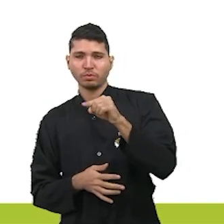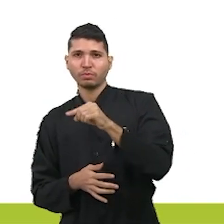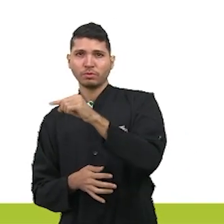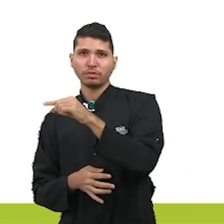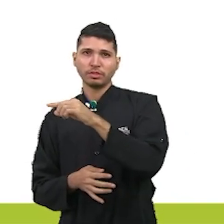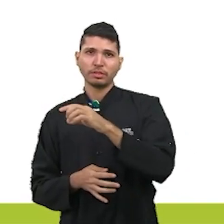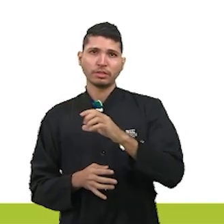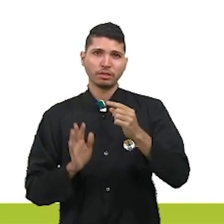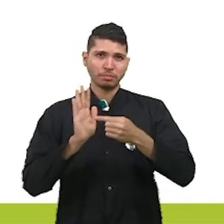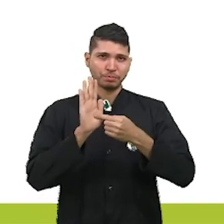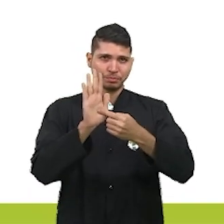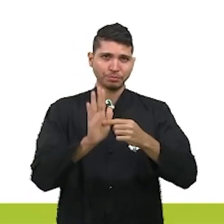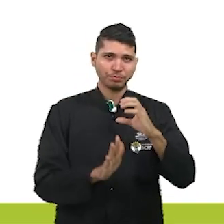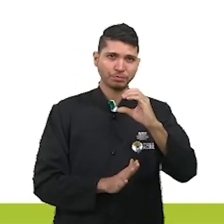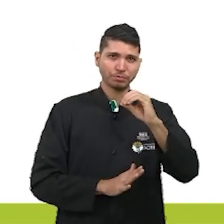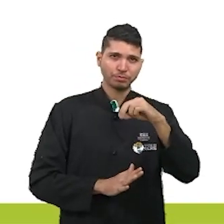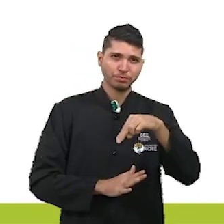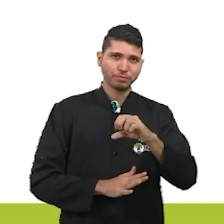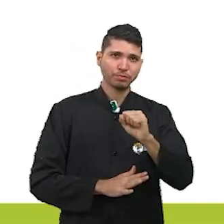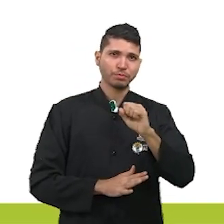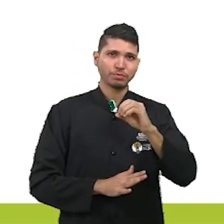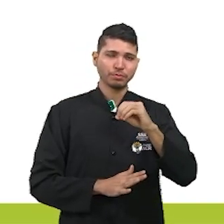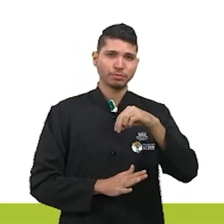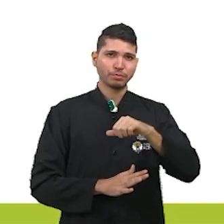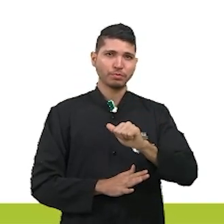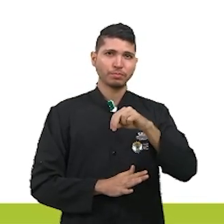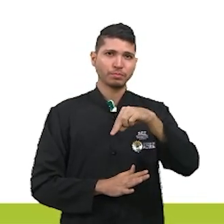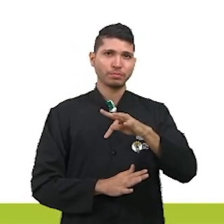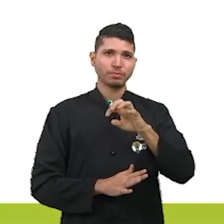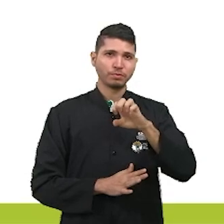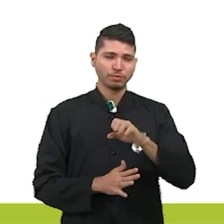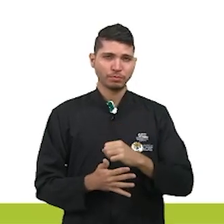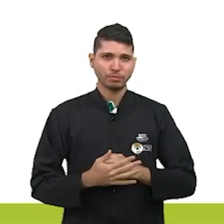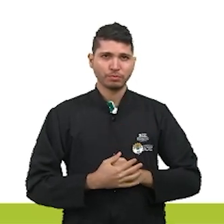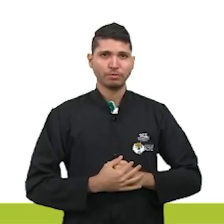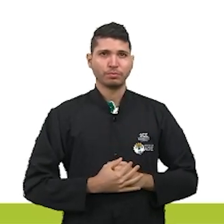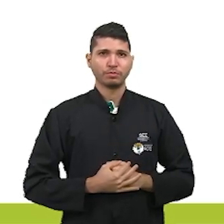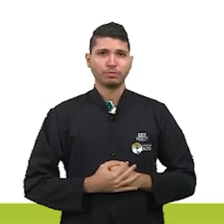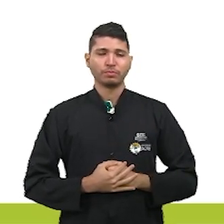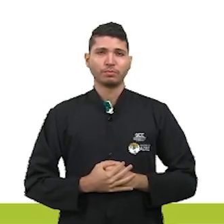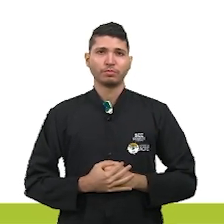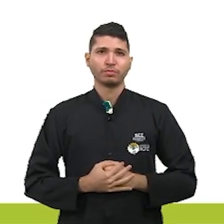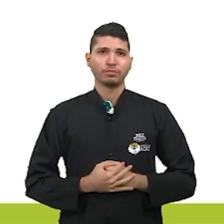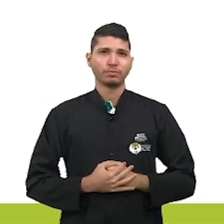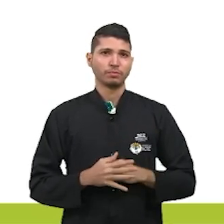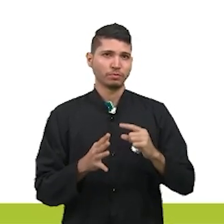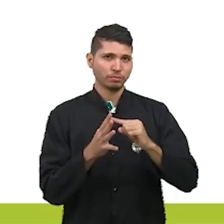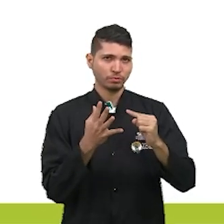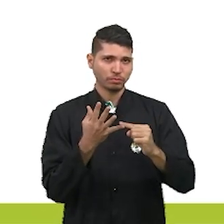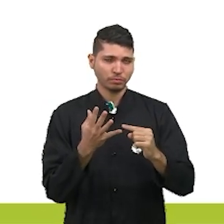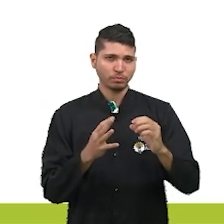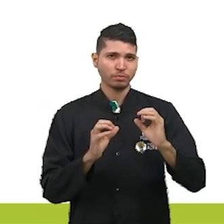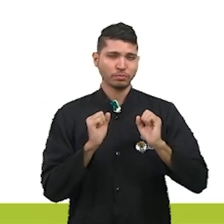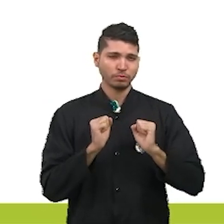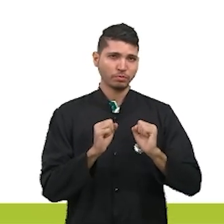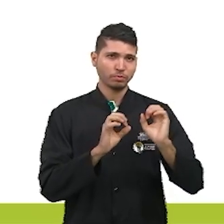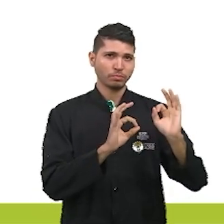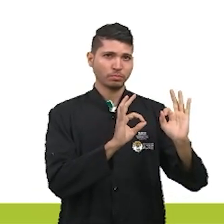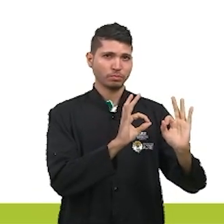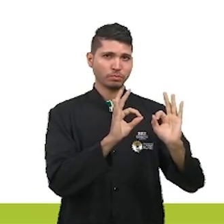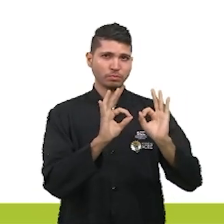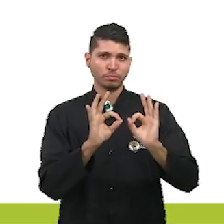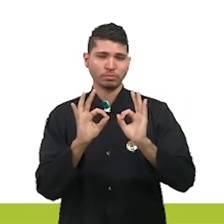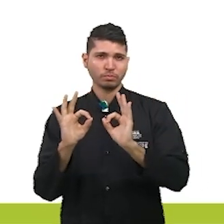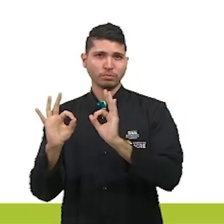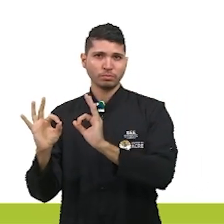que as vogais sempre estejam entre as consoantes. Por isso eu organizei dessa maneira. As vogais podem ser organizadas de quantas maneiras